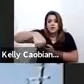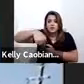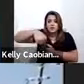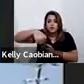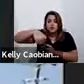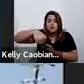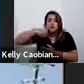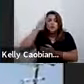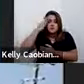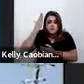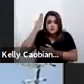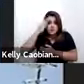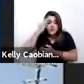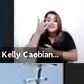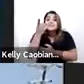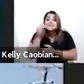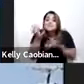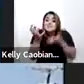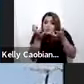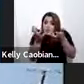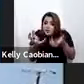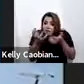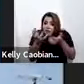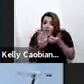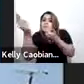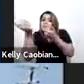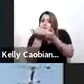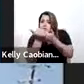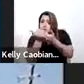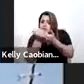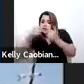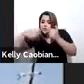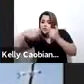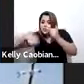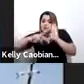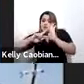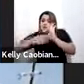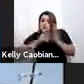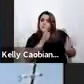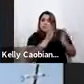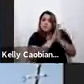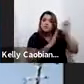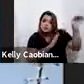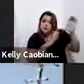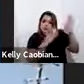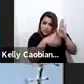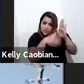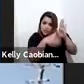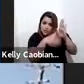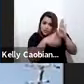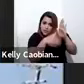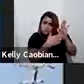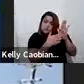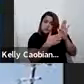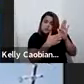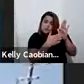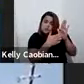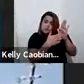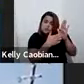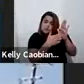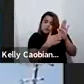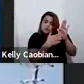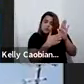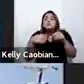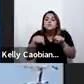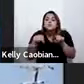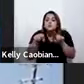quiserem ser representados por sindicato, votem. E eles vão votar e vão dizer que